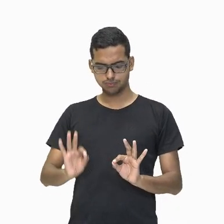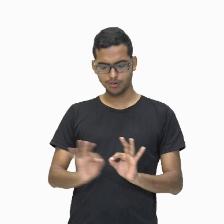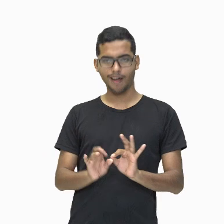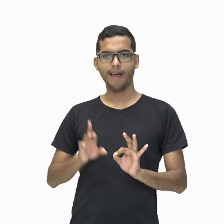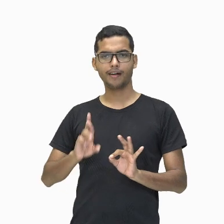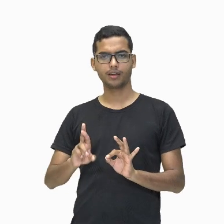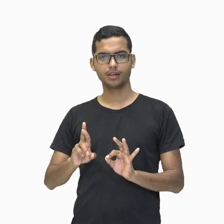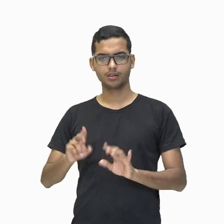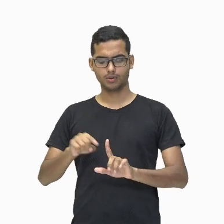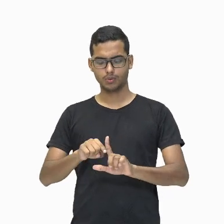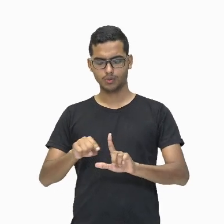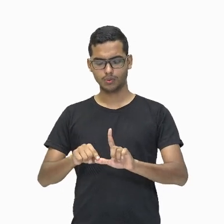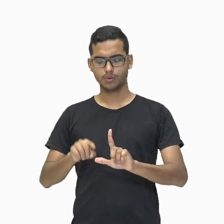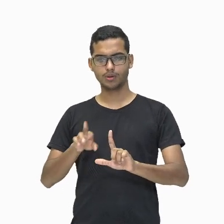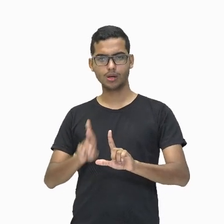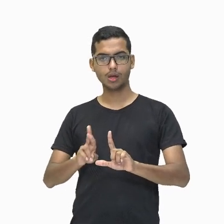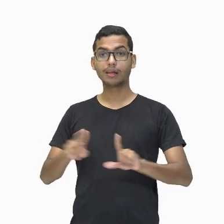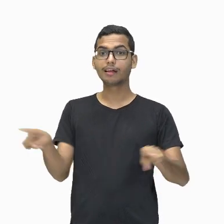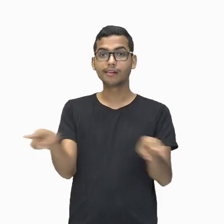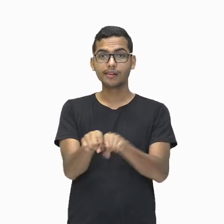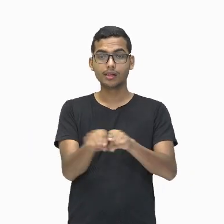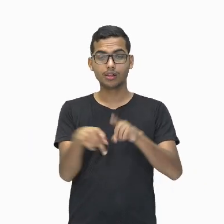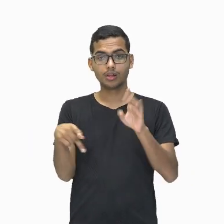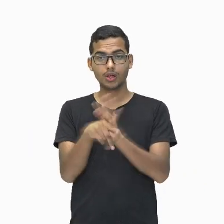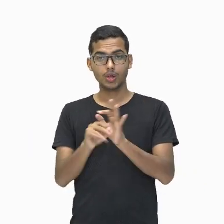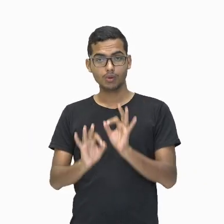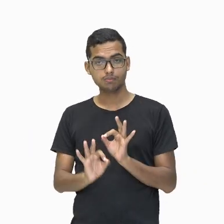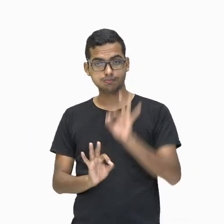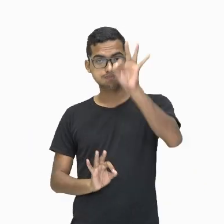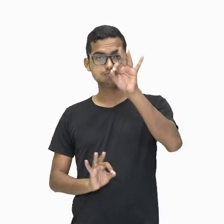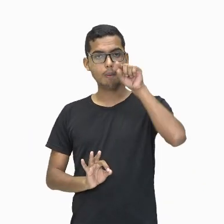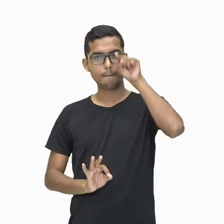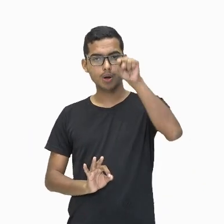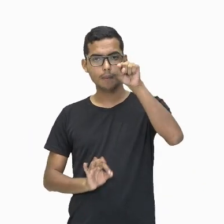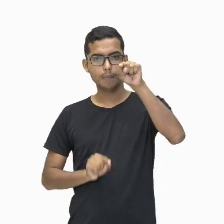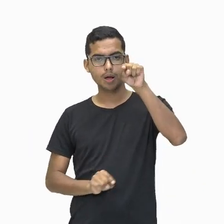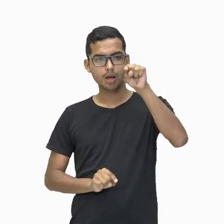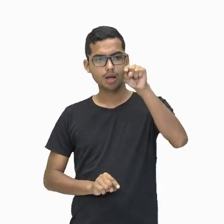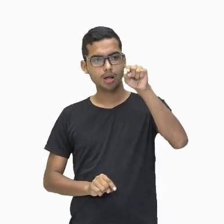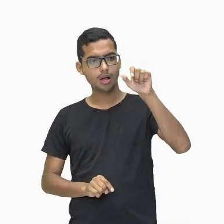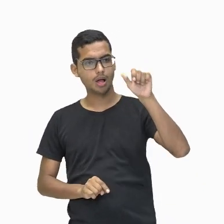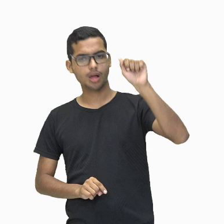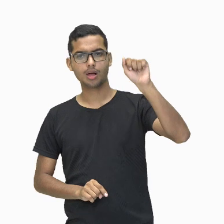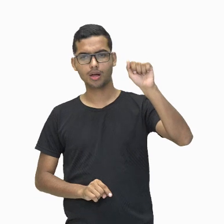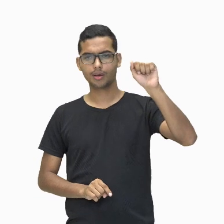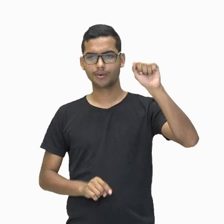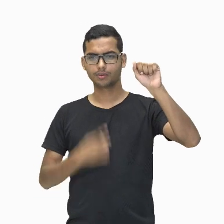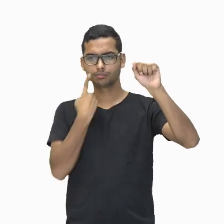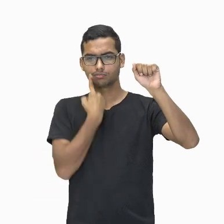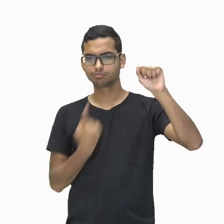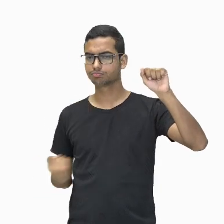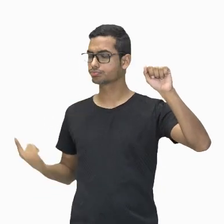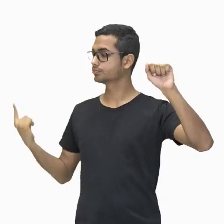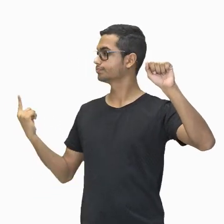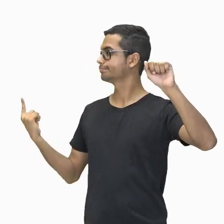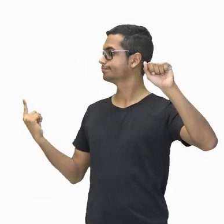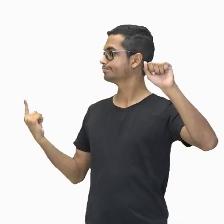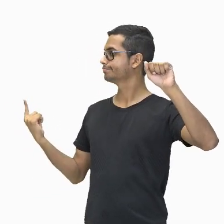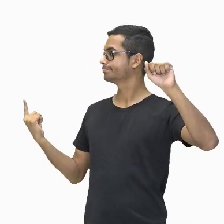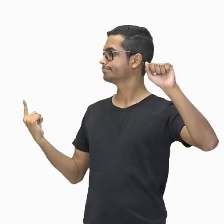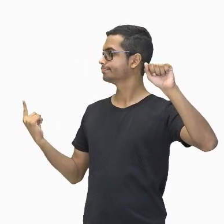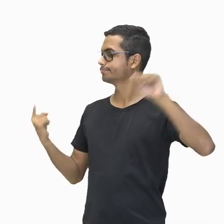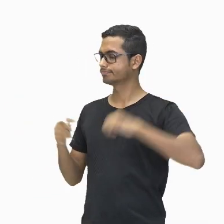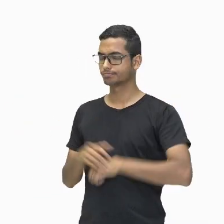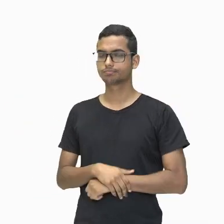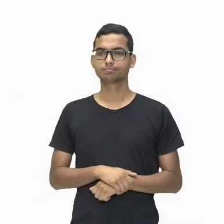nós temos um ponto A flutuando, né? Vamos colocar assim, flutuando acima do ponto B, tá? Mais